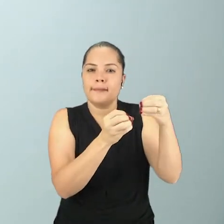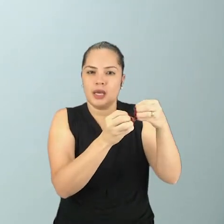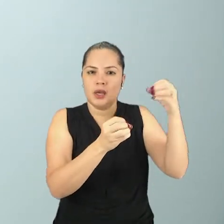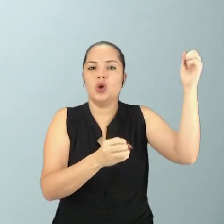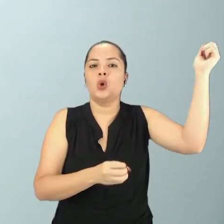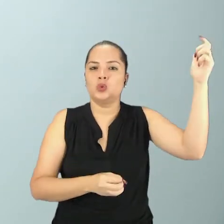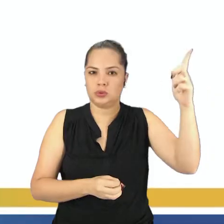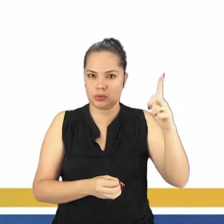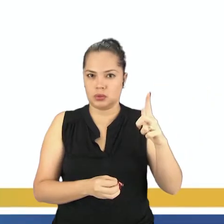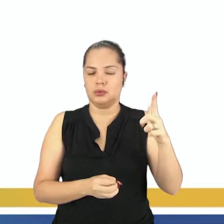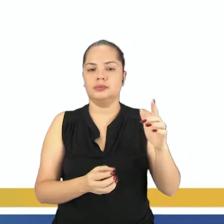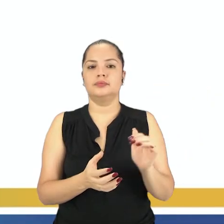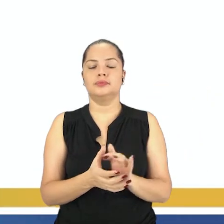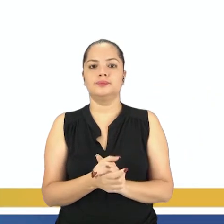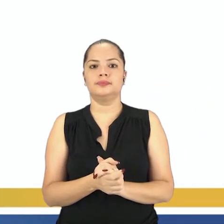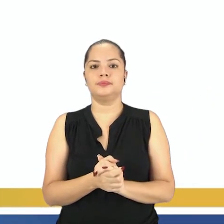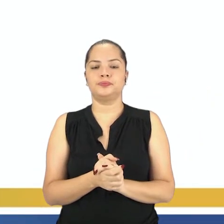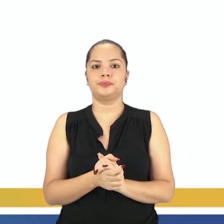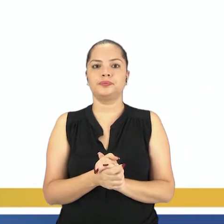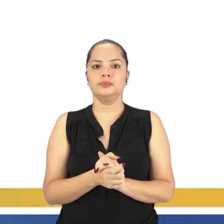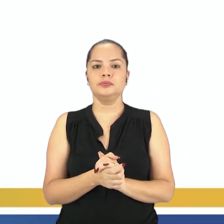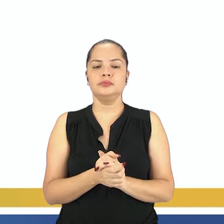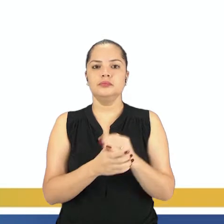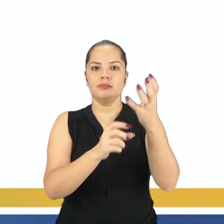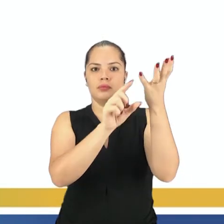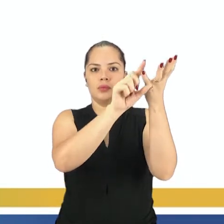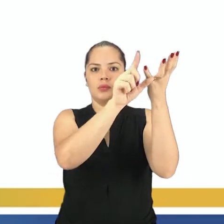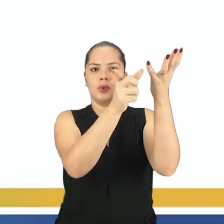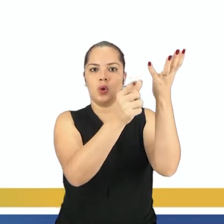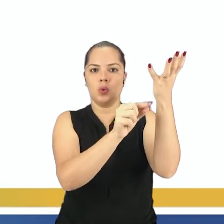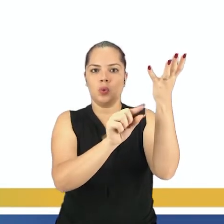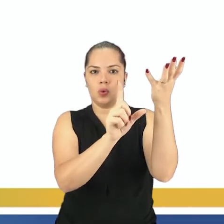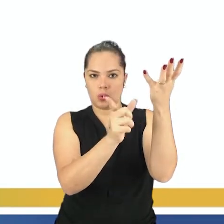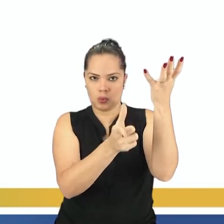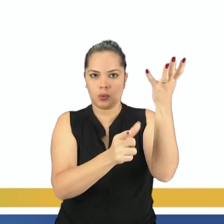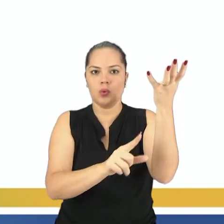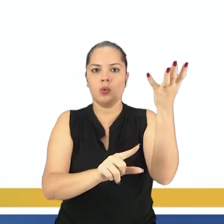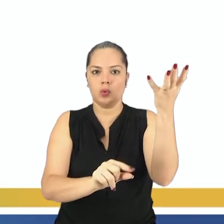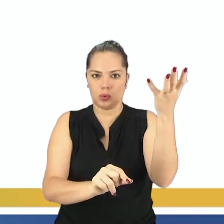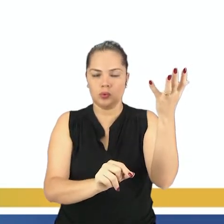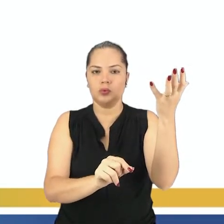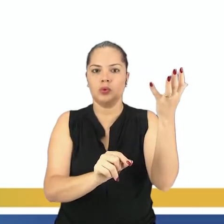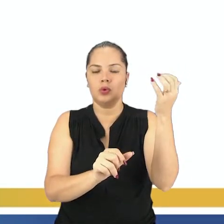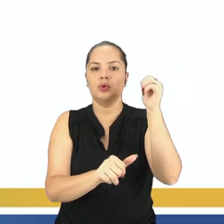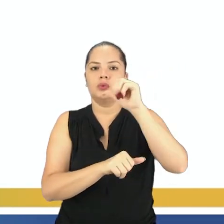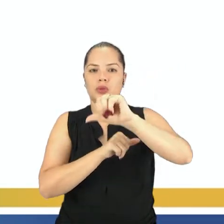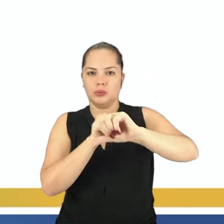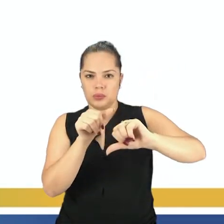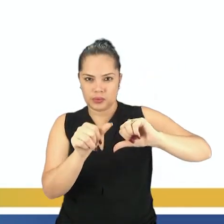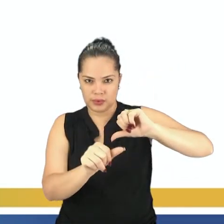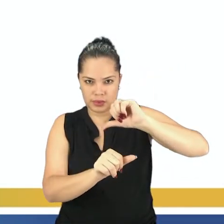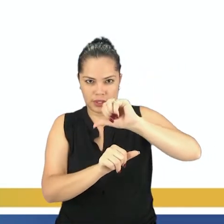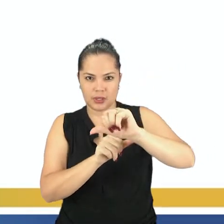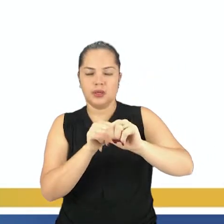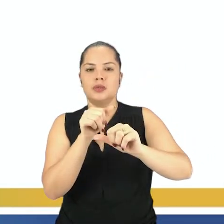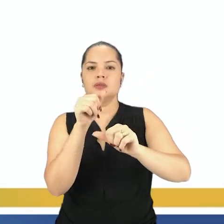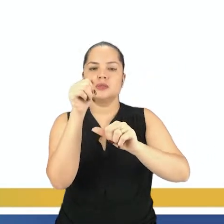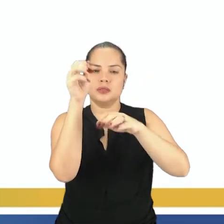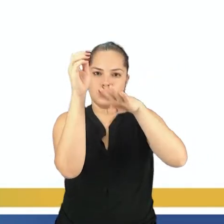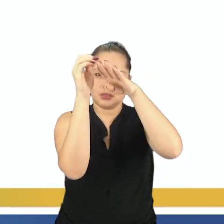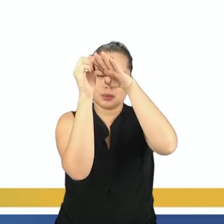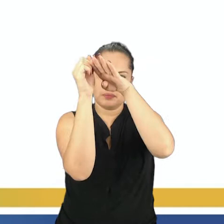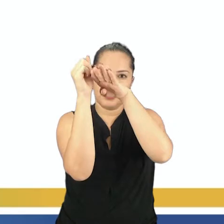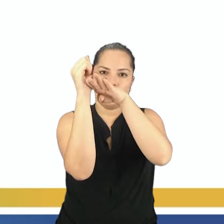mais energia solar. O outono é o período de transição, né, com o declínio das